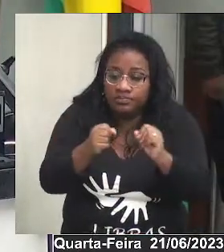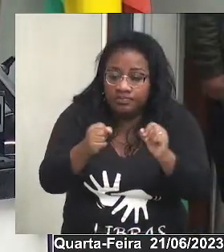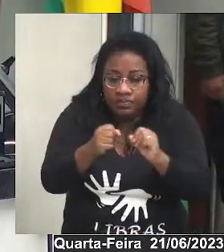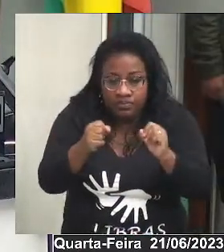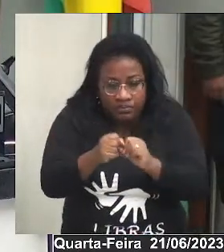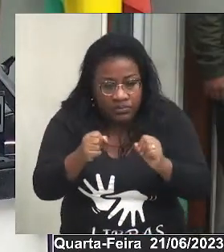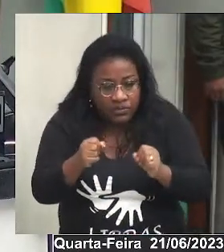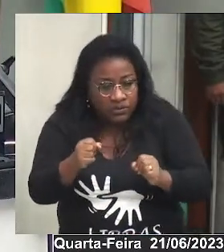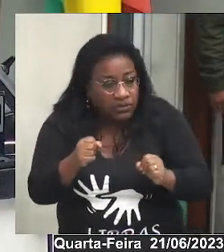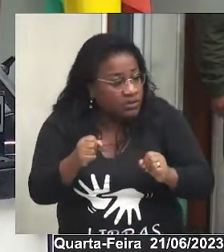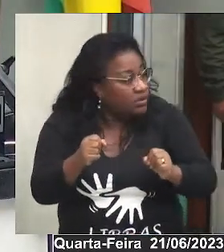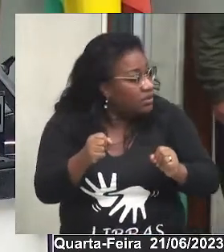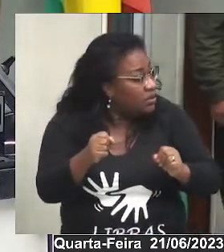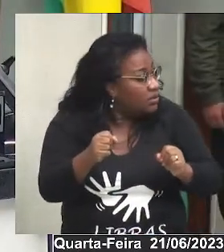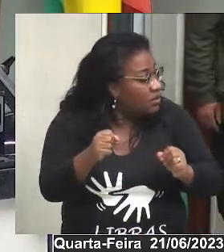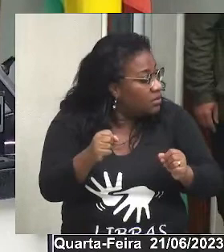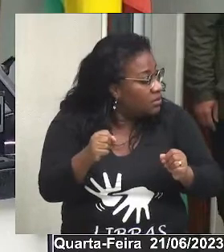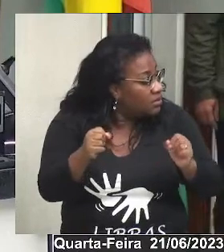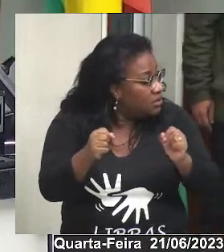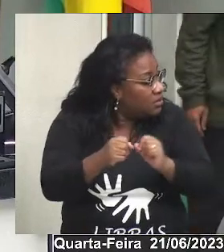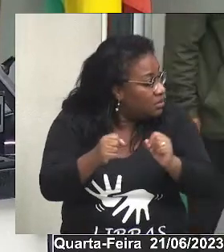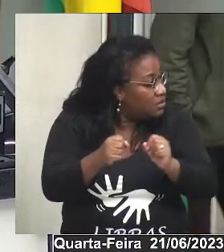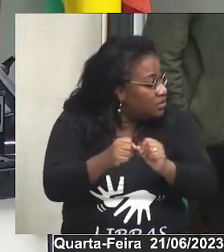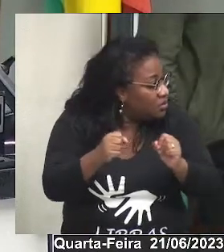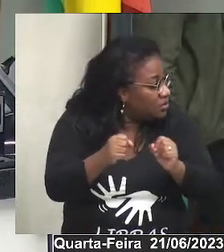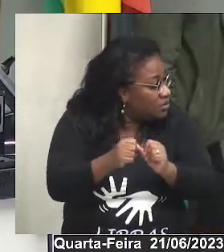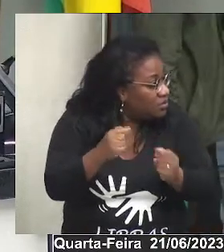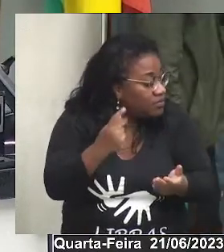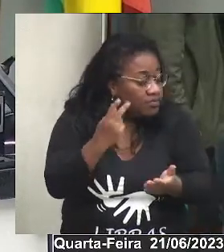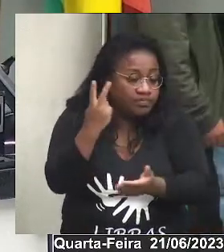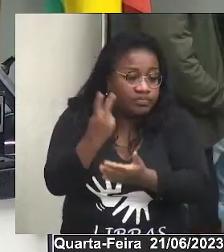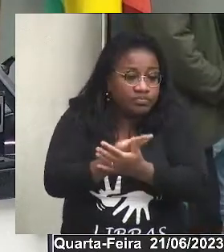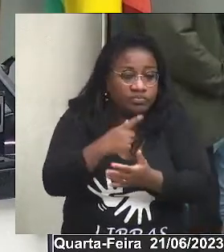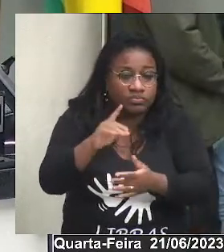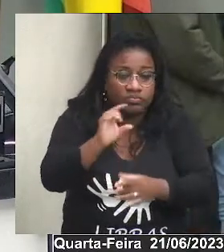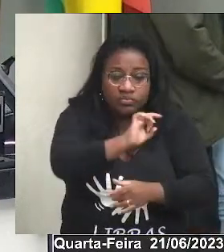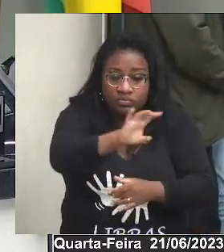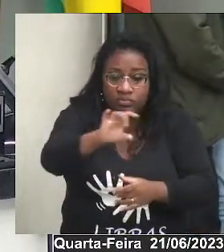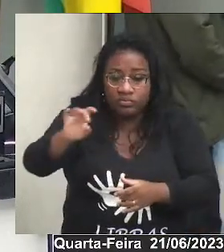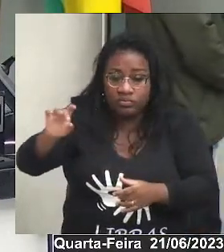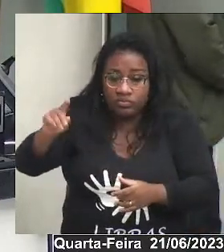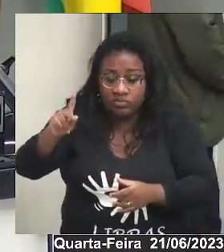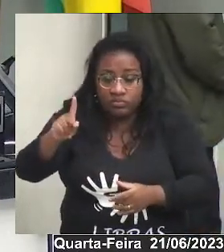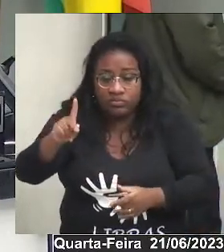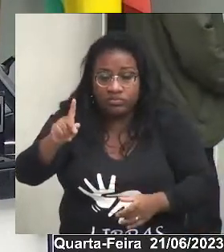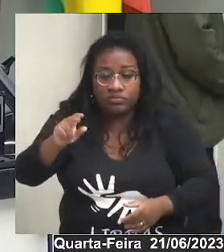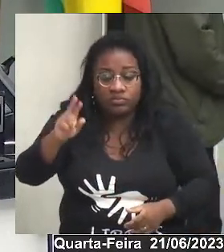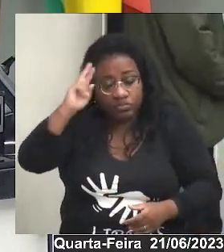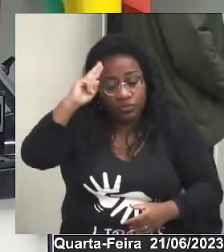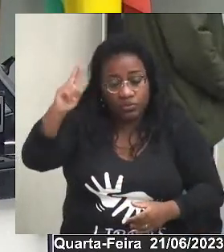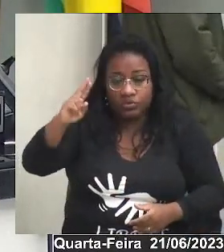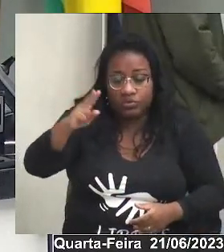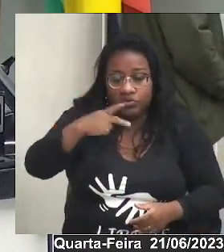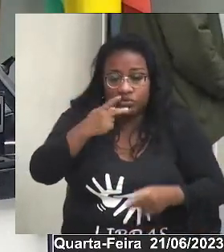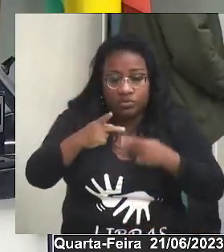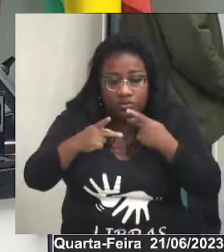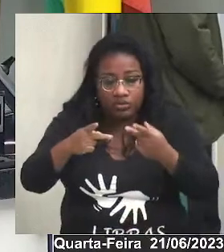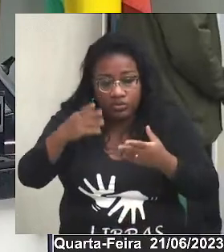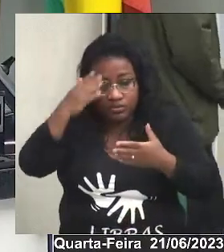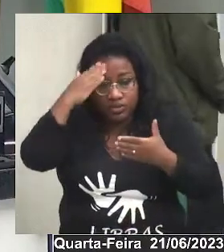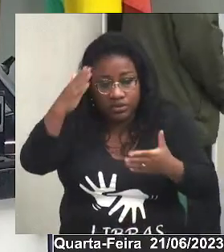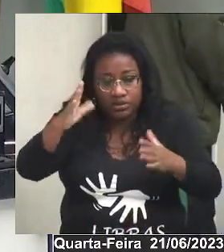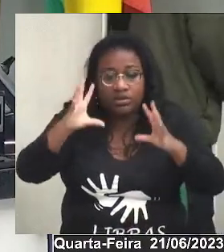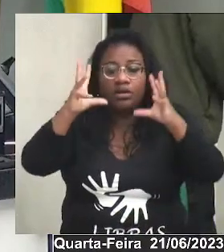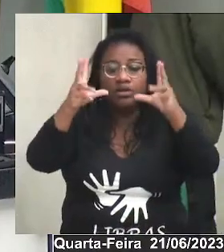fez. A mesma coisa, nós ir lá na feira e ser tratado por mal. Foi todos os expositores? Não foi. Cada um é dono da sua fala e da sua